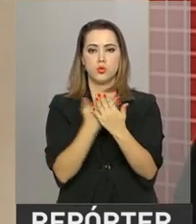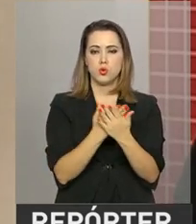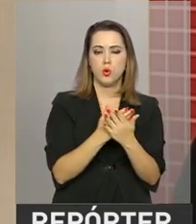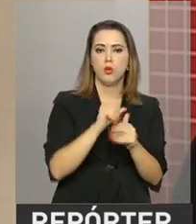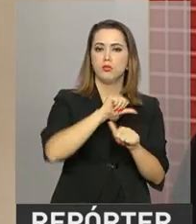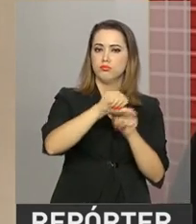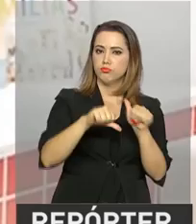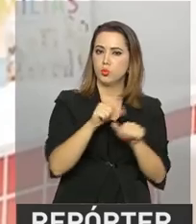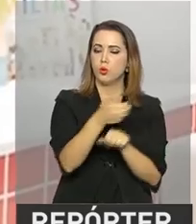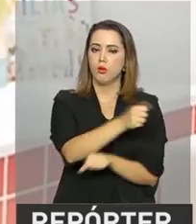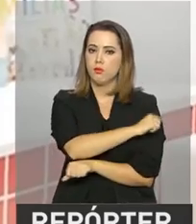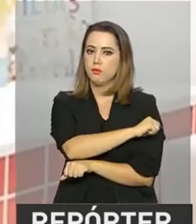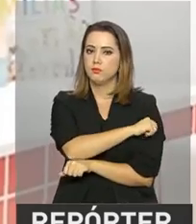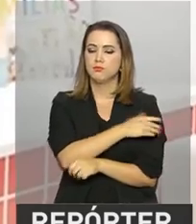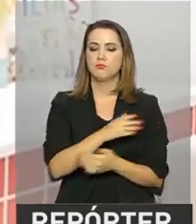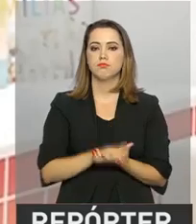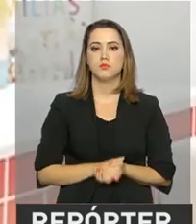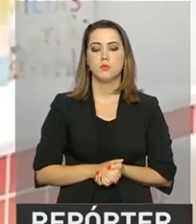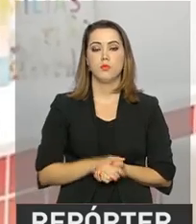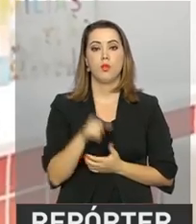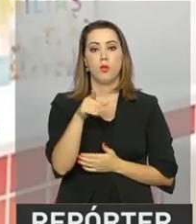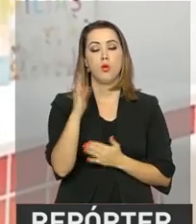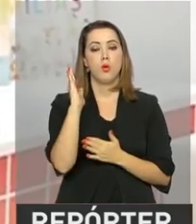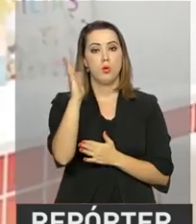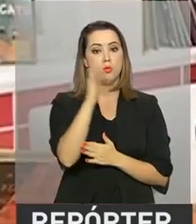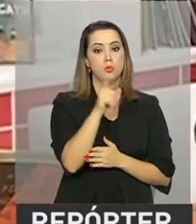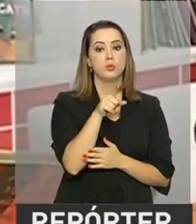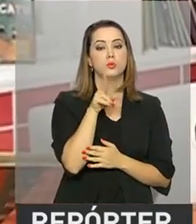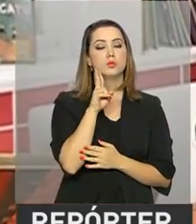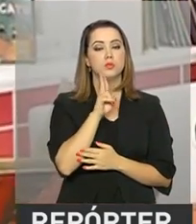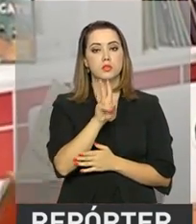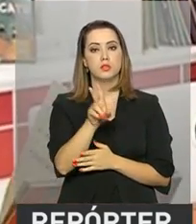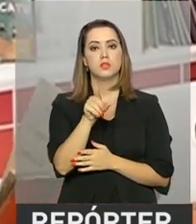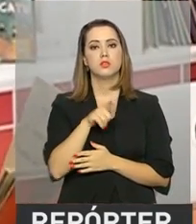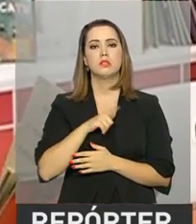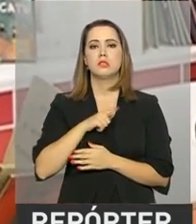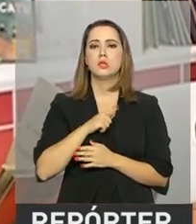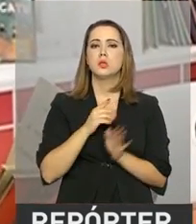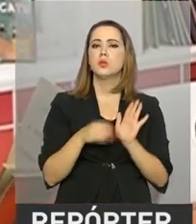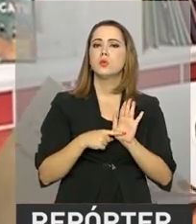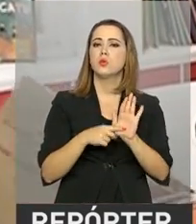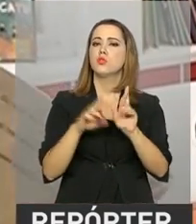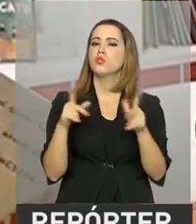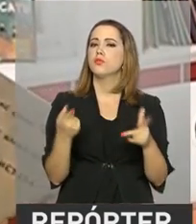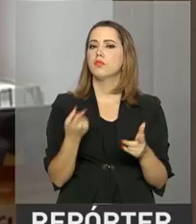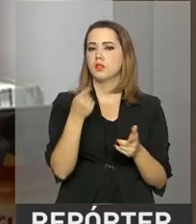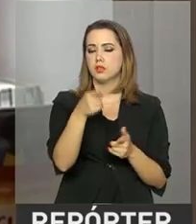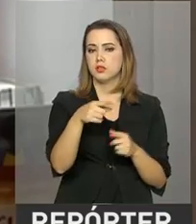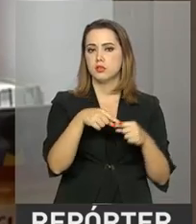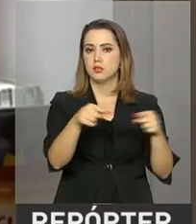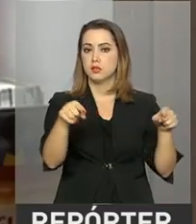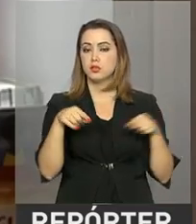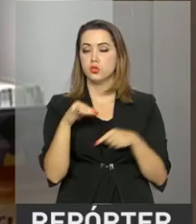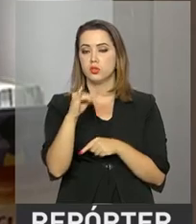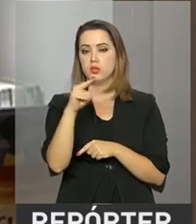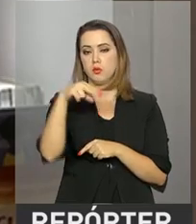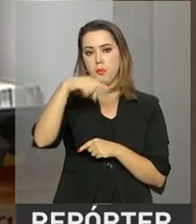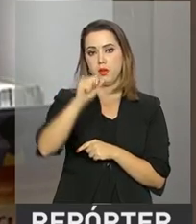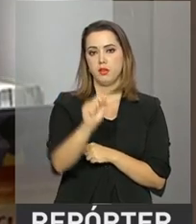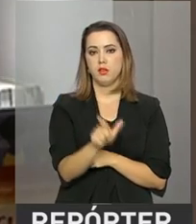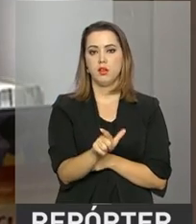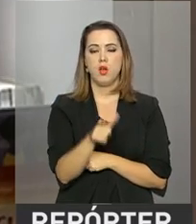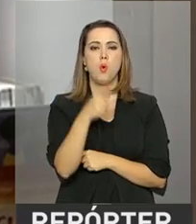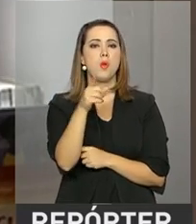possa utilizar. O material disponível no stand do FNDE tem uma proposta diferenciada dentro da Bienal. Eles